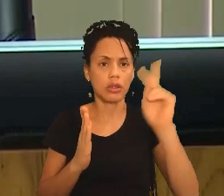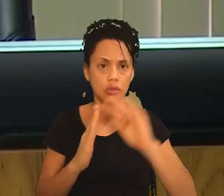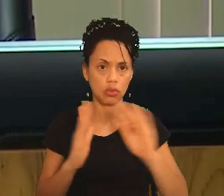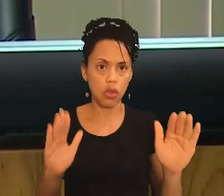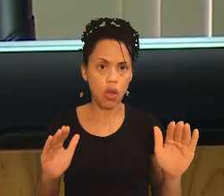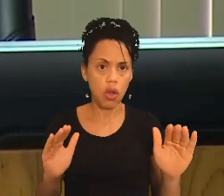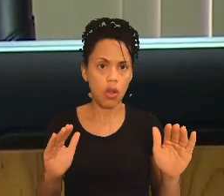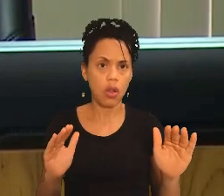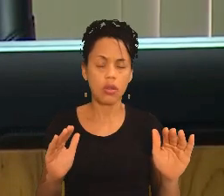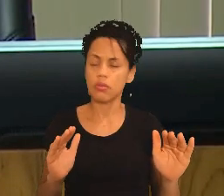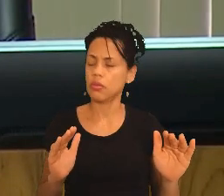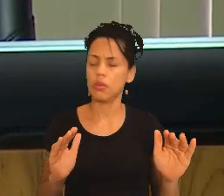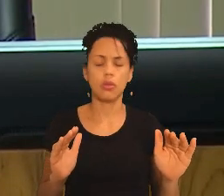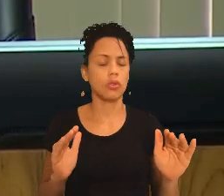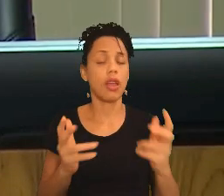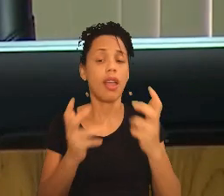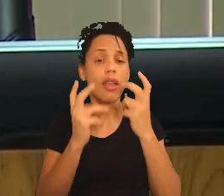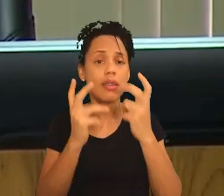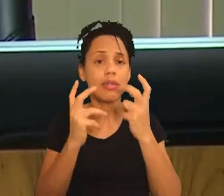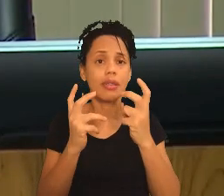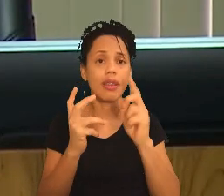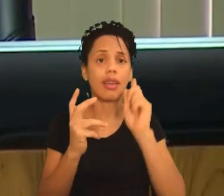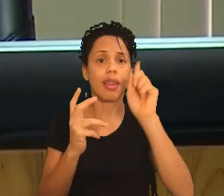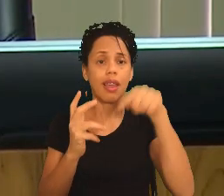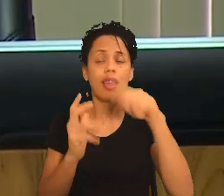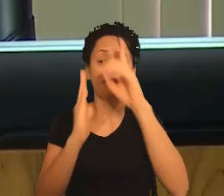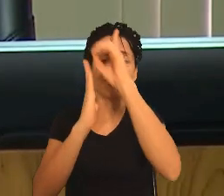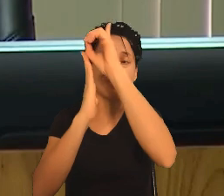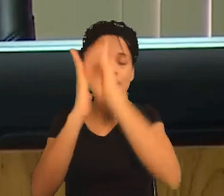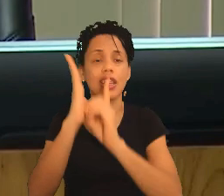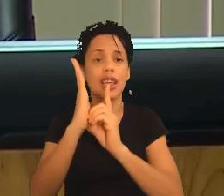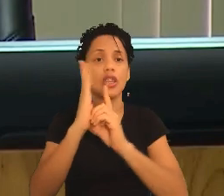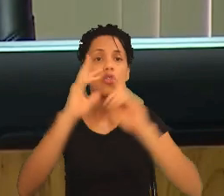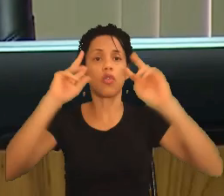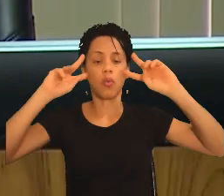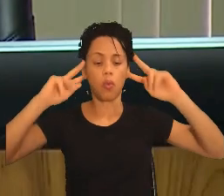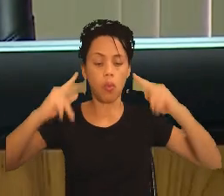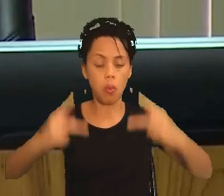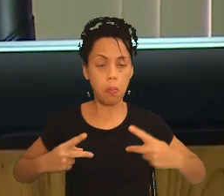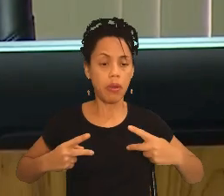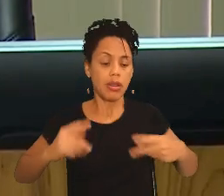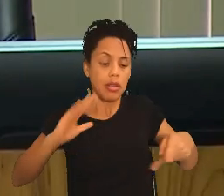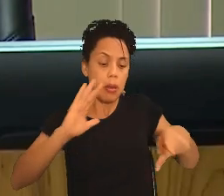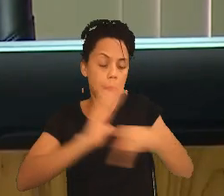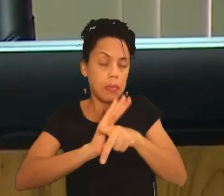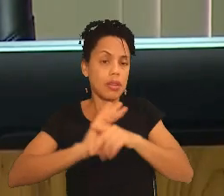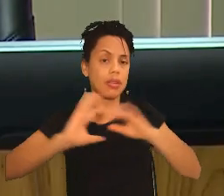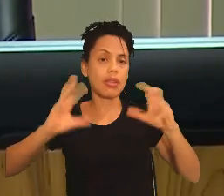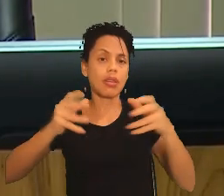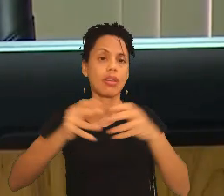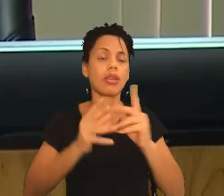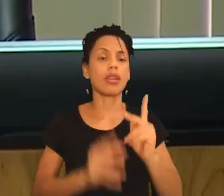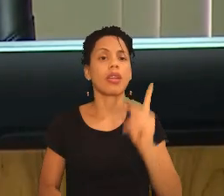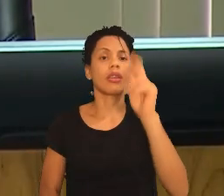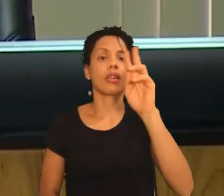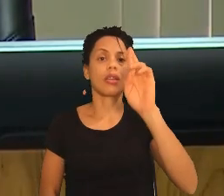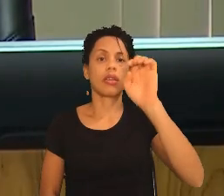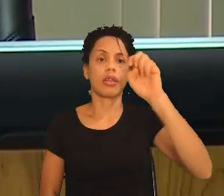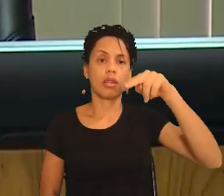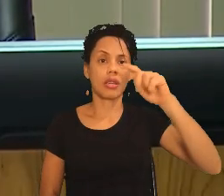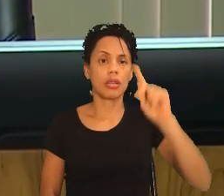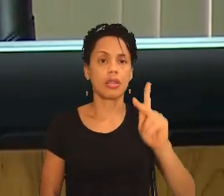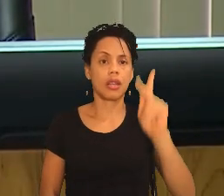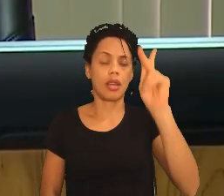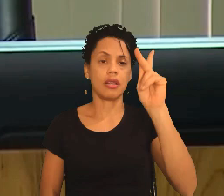acham que o nosso povo está correndo atrás só do direito do Krenak de ser. Não, nós estamos correndo atrás do